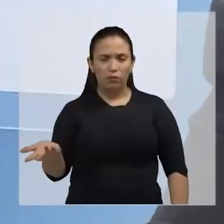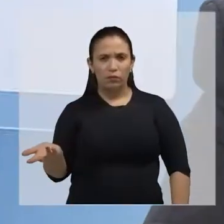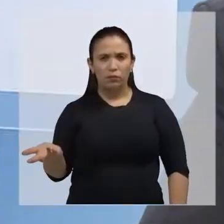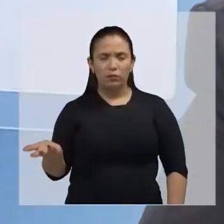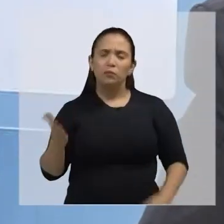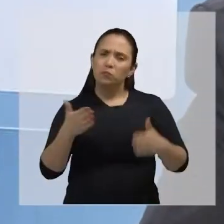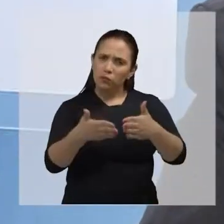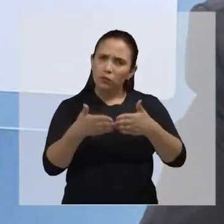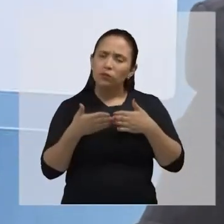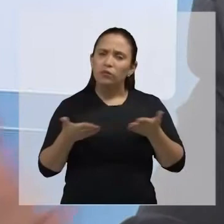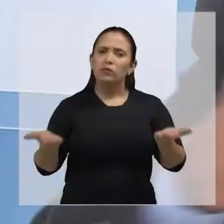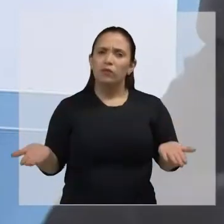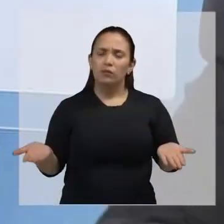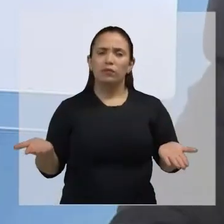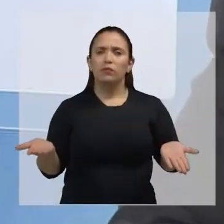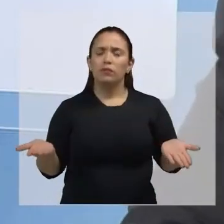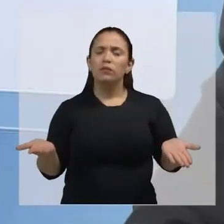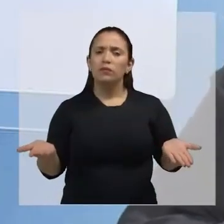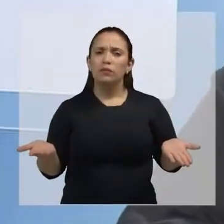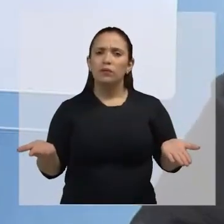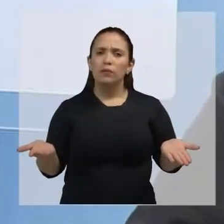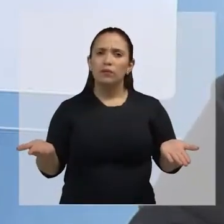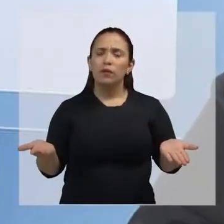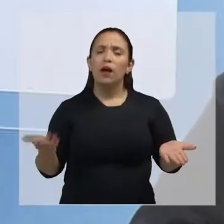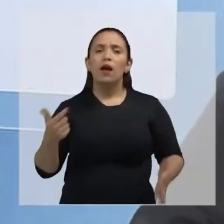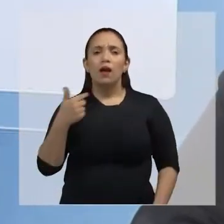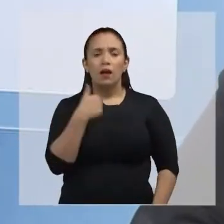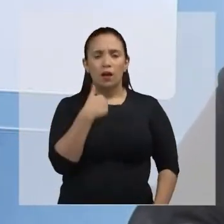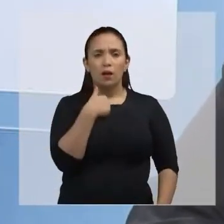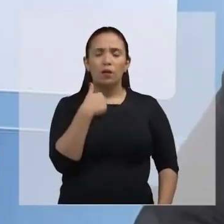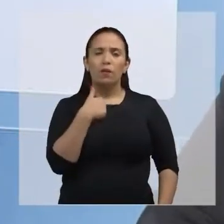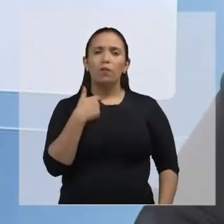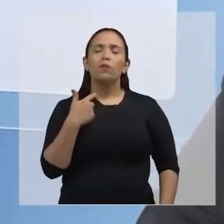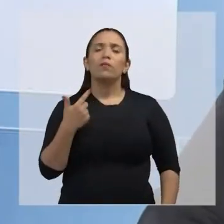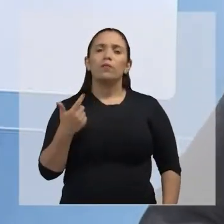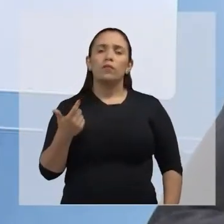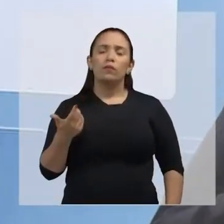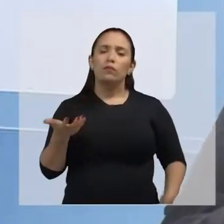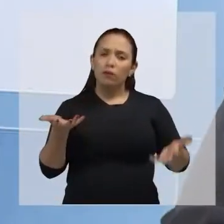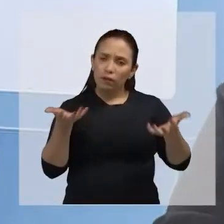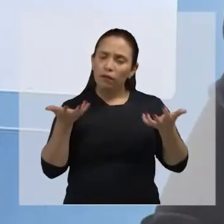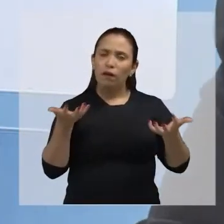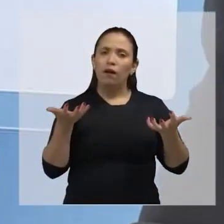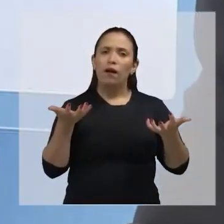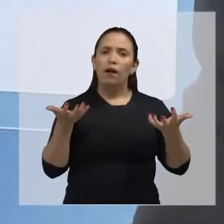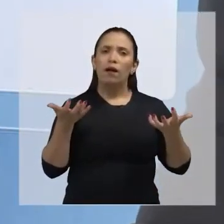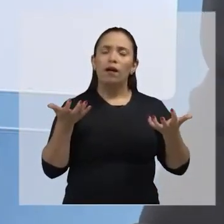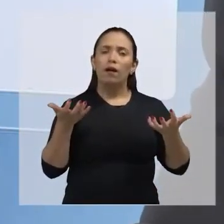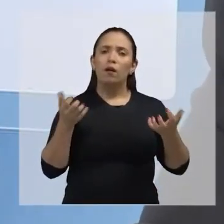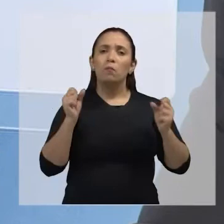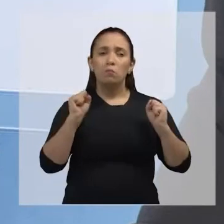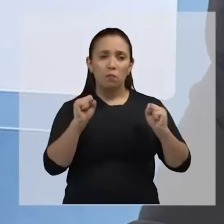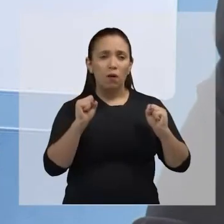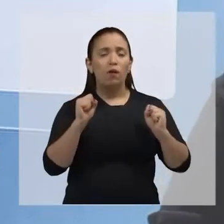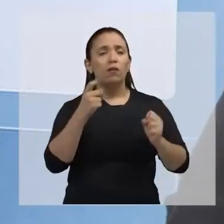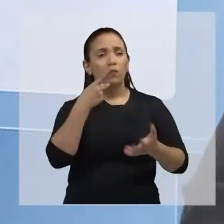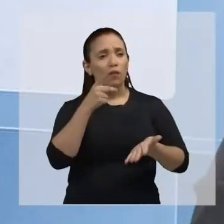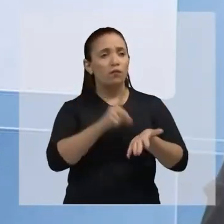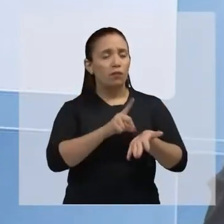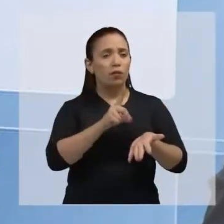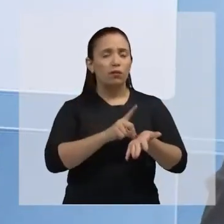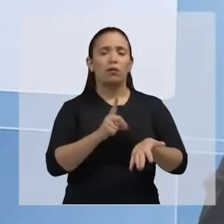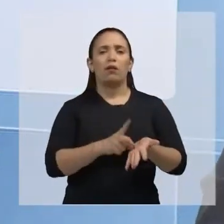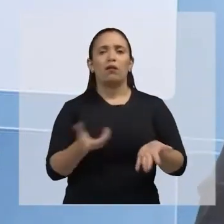Rapaz, pelo amor de Deus, cara. Eu tenho maior boa vontade de achar que o que você disse pode ser verdade. Porque se isso